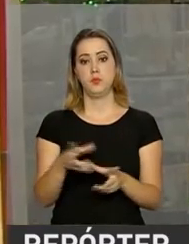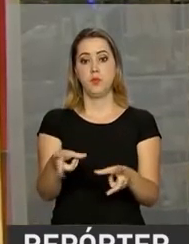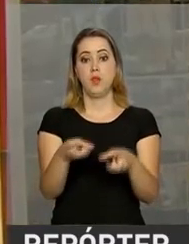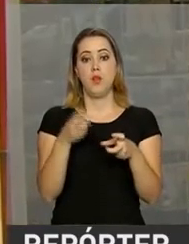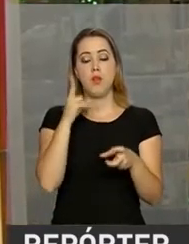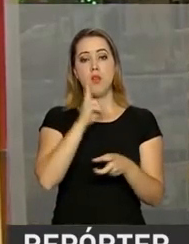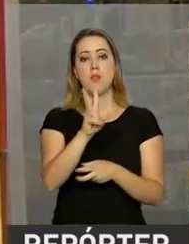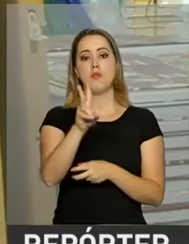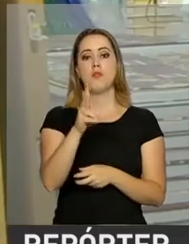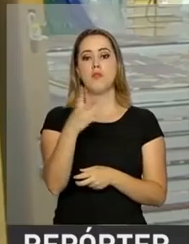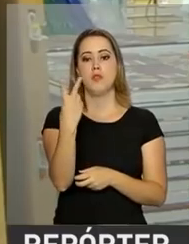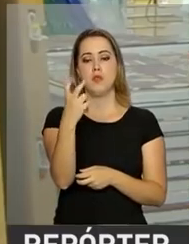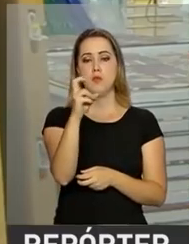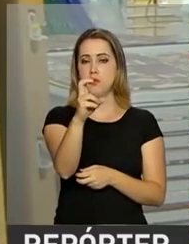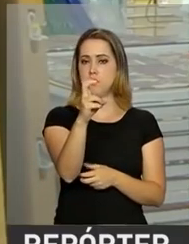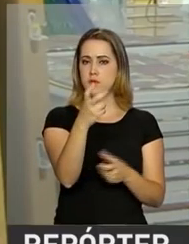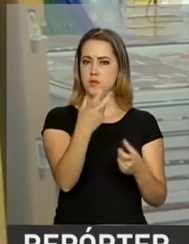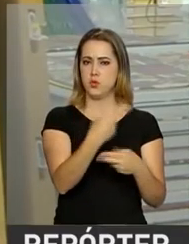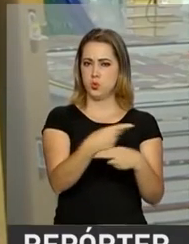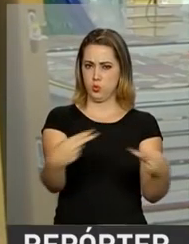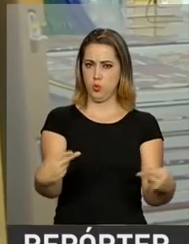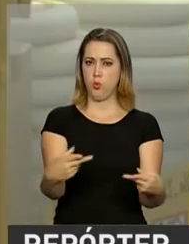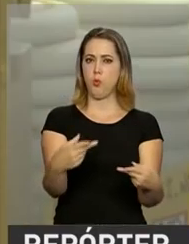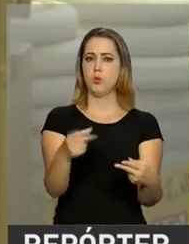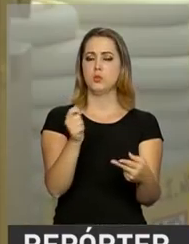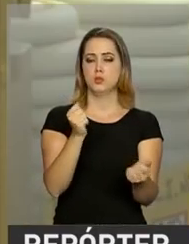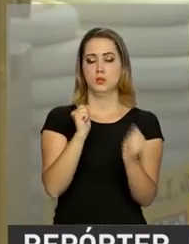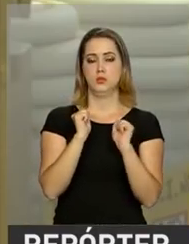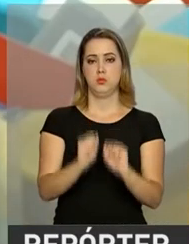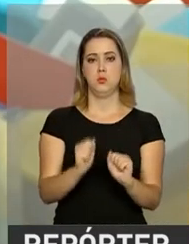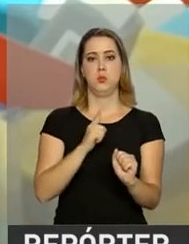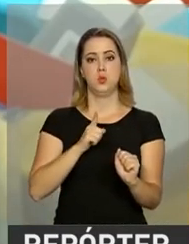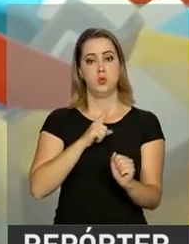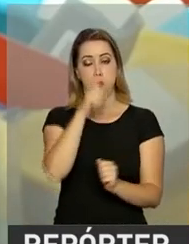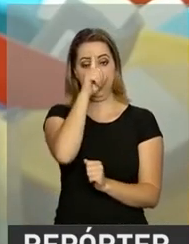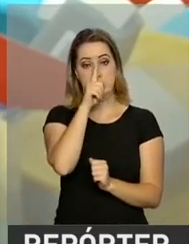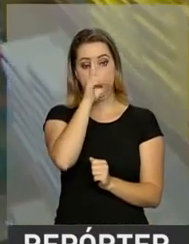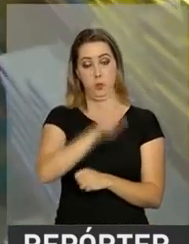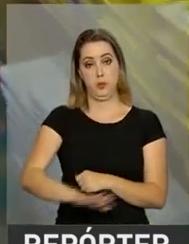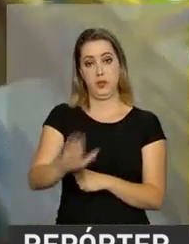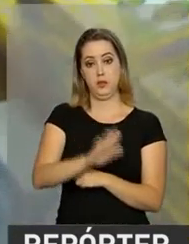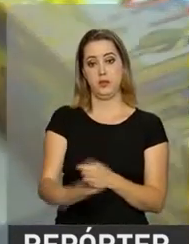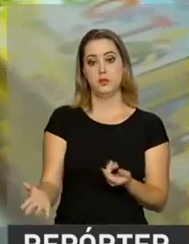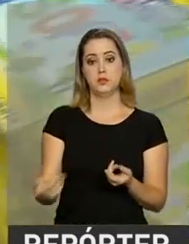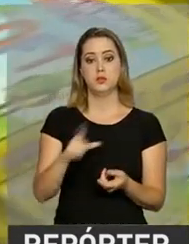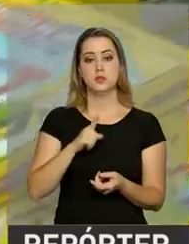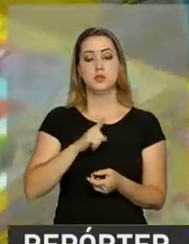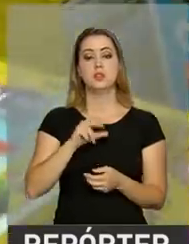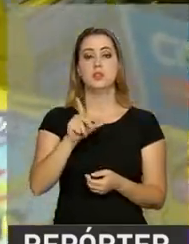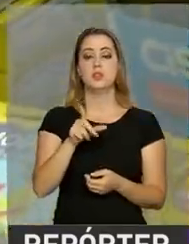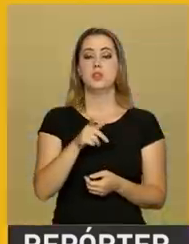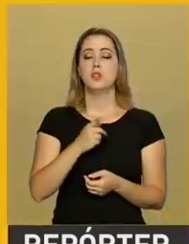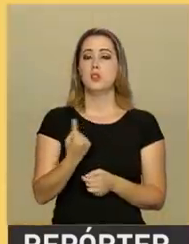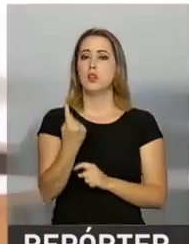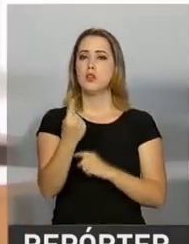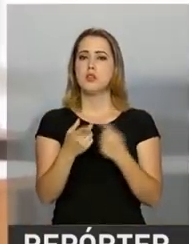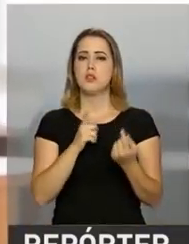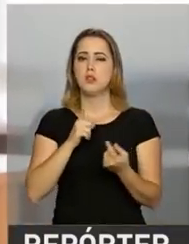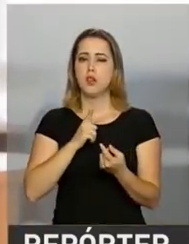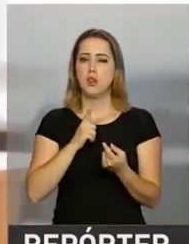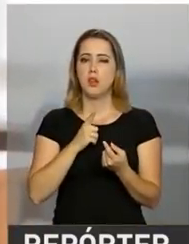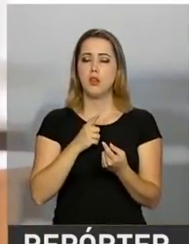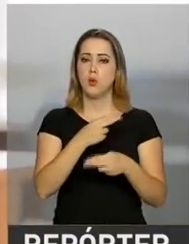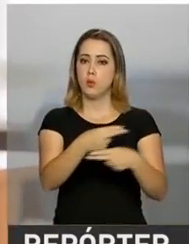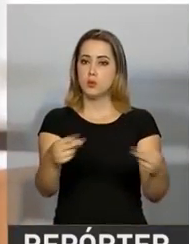25 artigos escolares que possam apresentar risco a segurança de crianças entre os produtos vendidos a granel e que